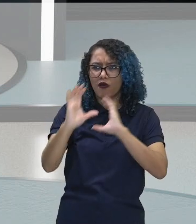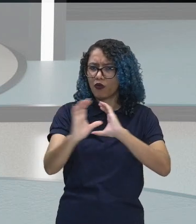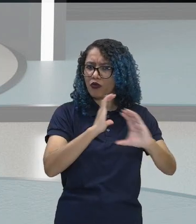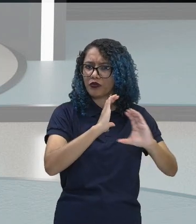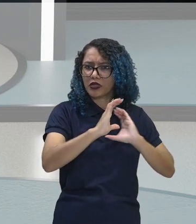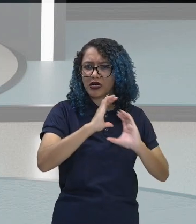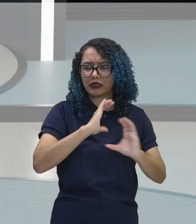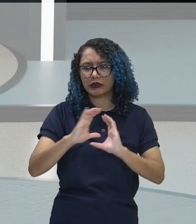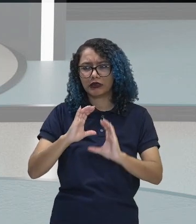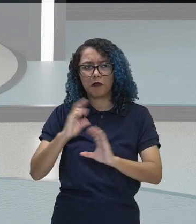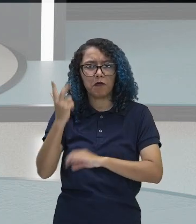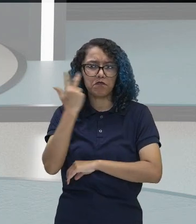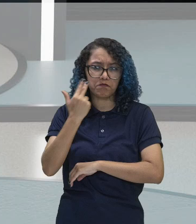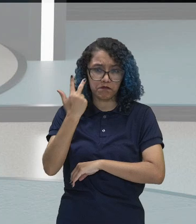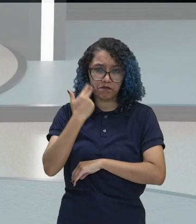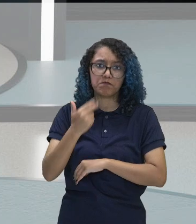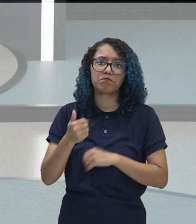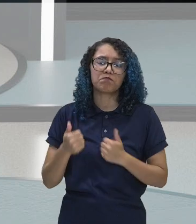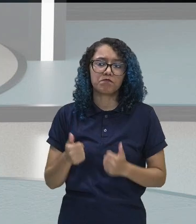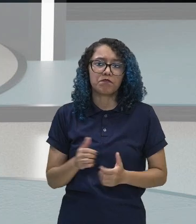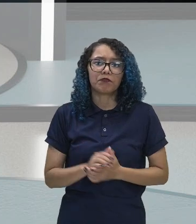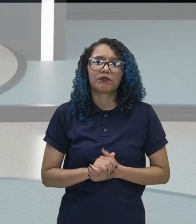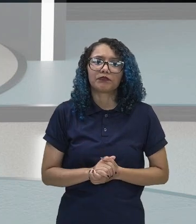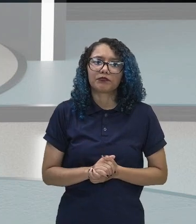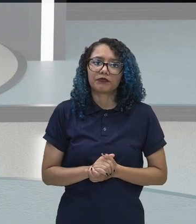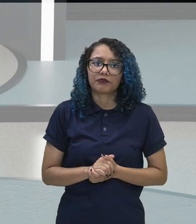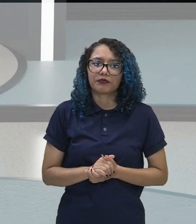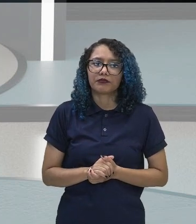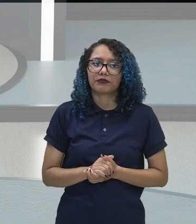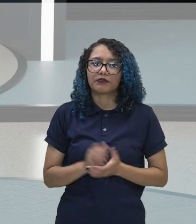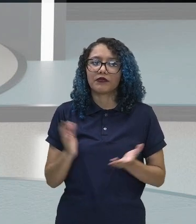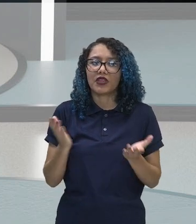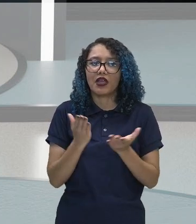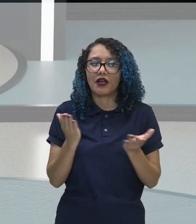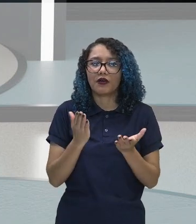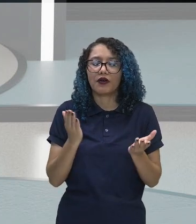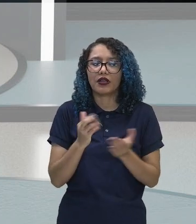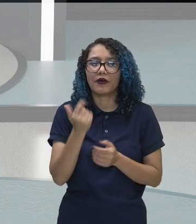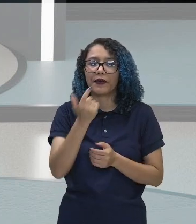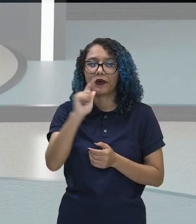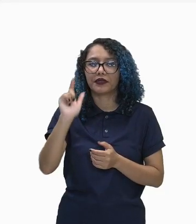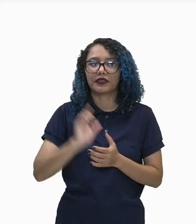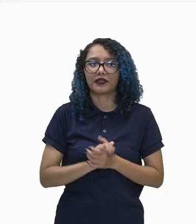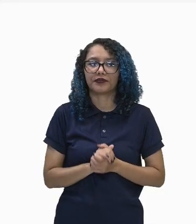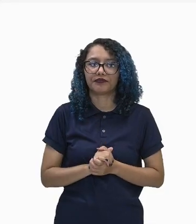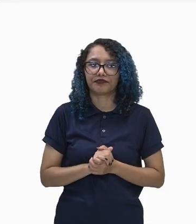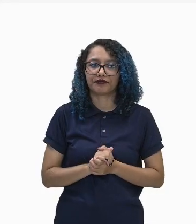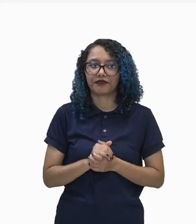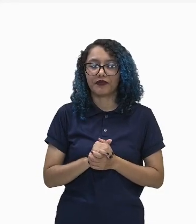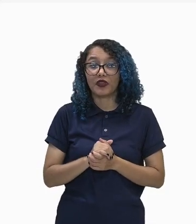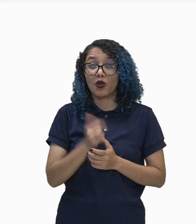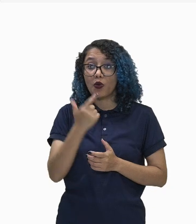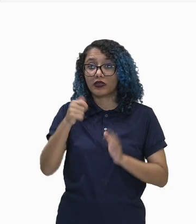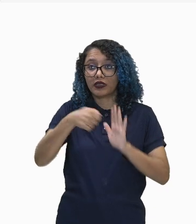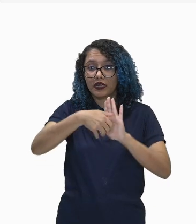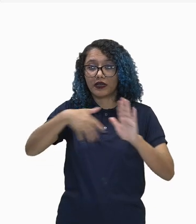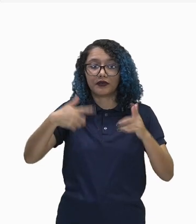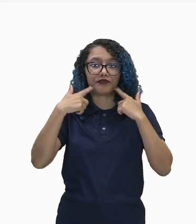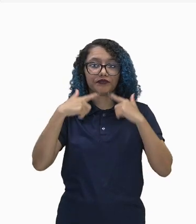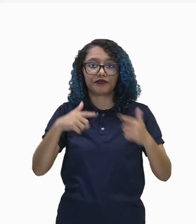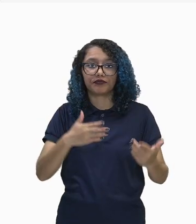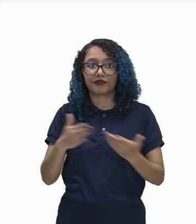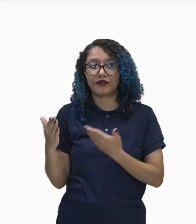sem problema, tá bom? E agora vamos ver a próxima figura de linguagem, que é zeugma. O que vem a ser